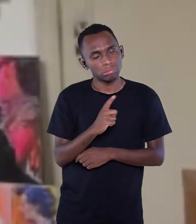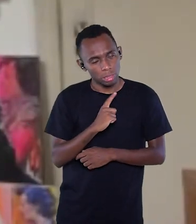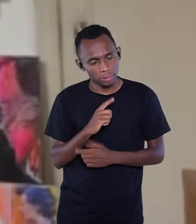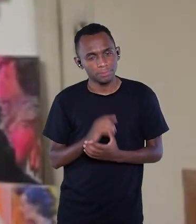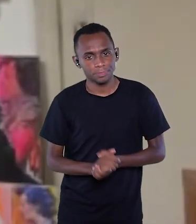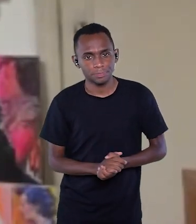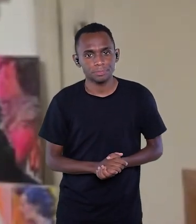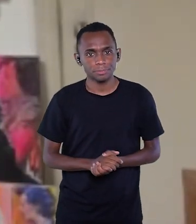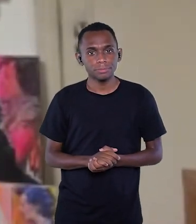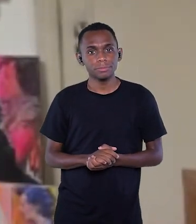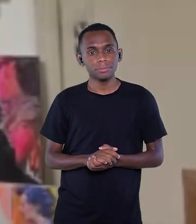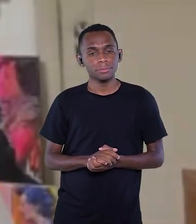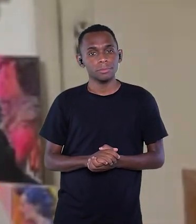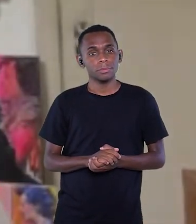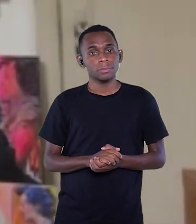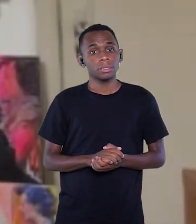aí